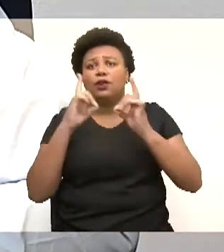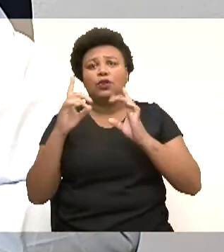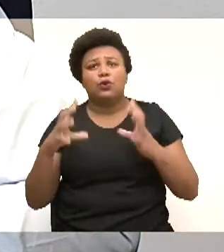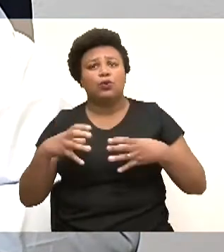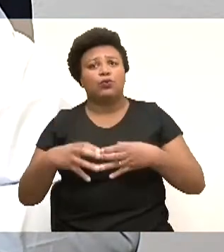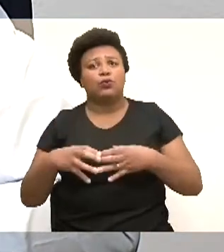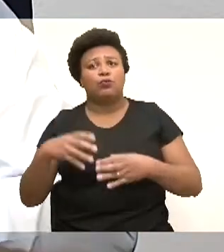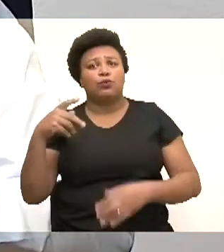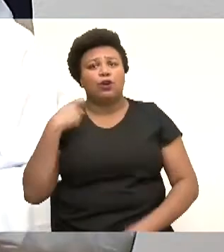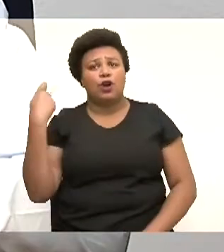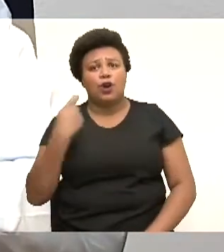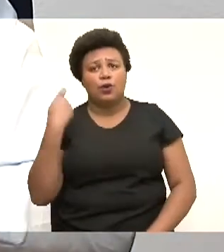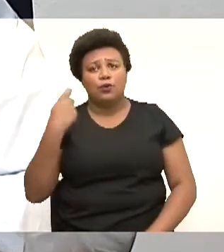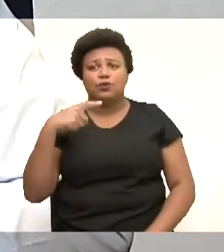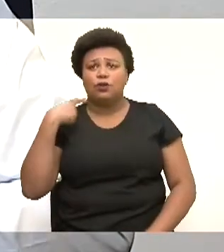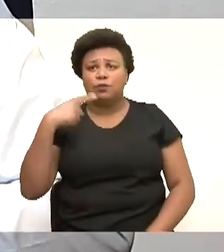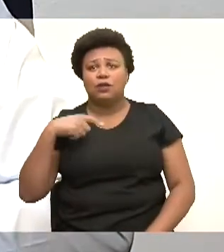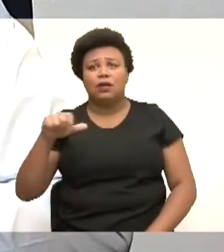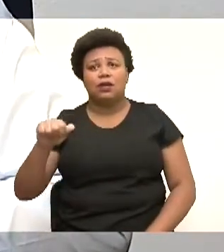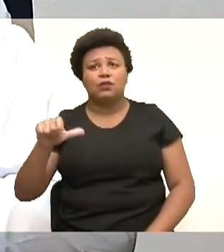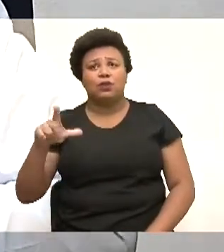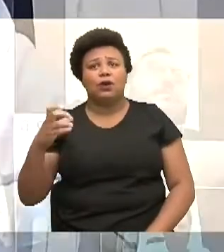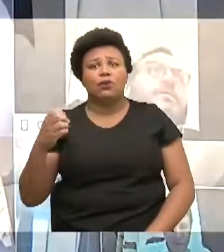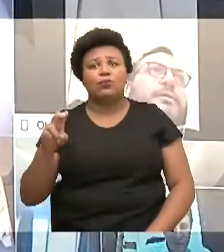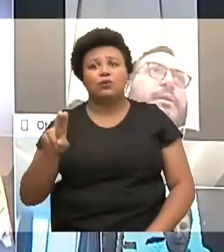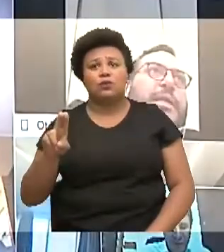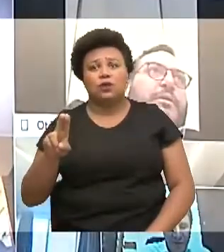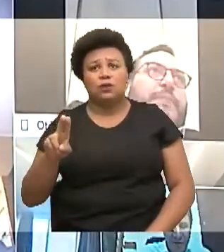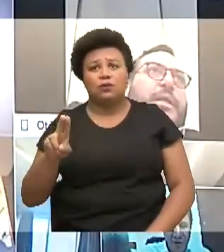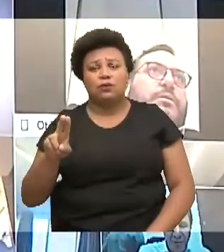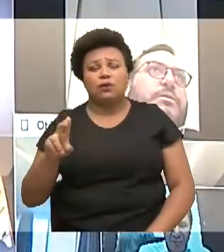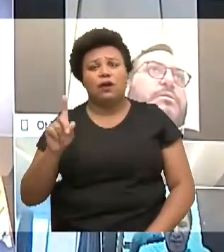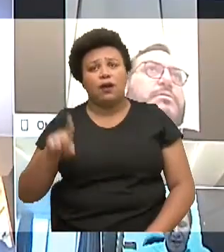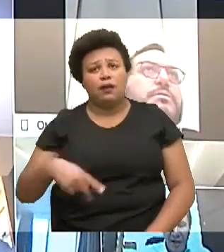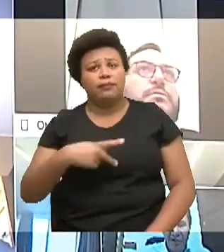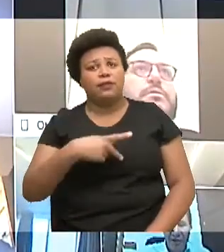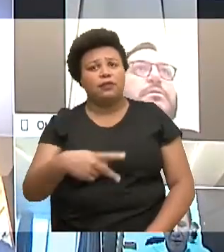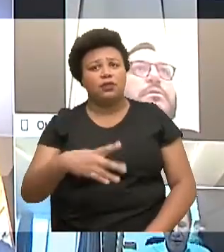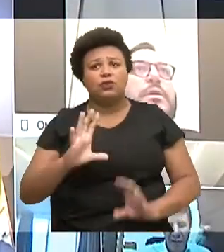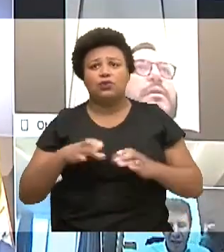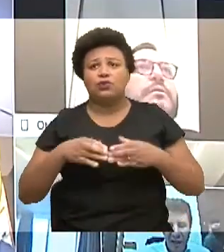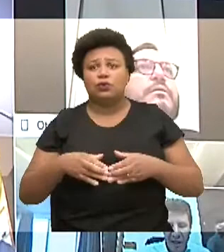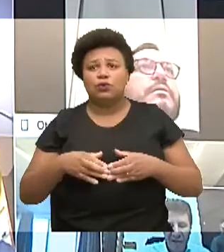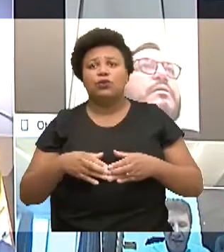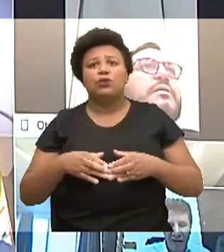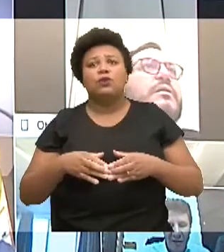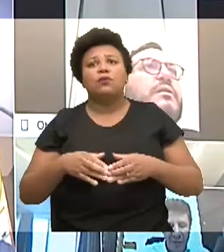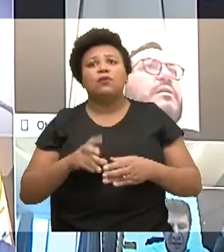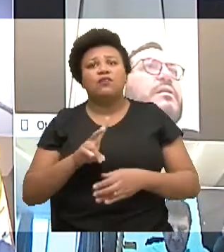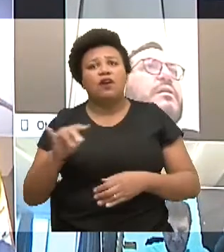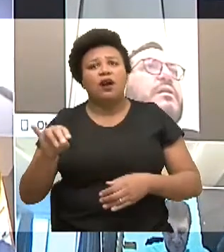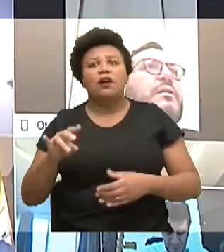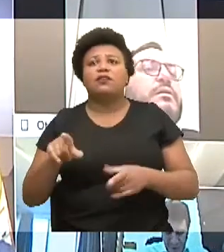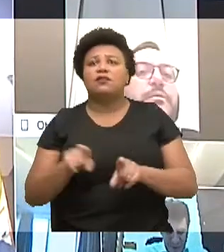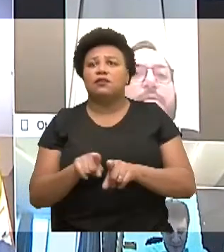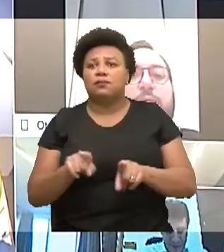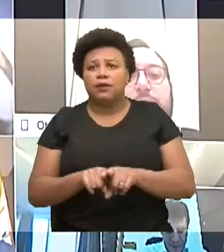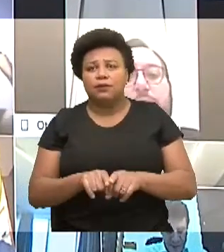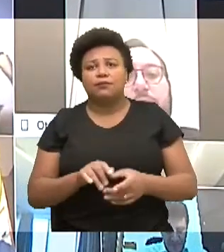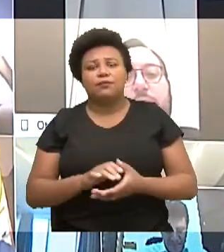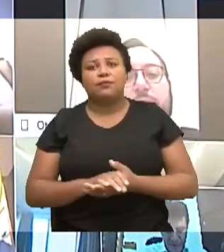gaúcha. Deputado Alceu Moreira, que é o presidente da Frente Parlamentar, deve em seguida acessar também.